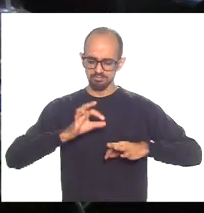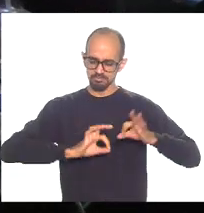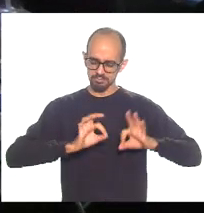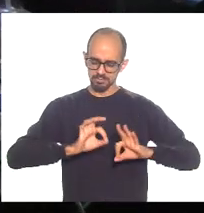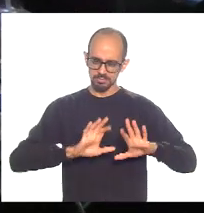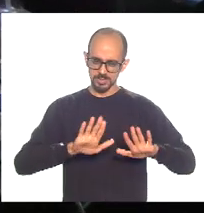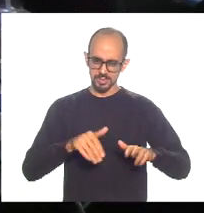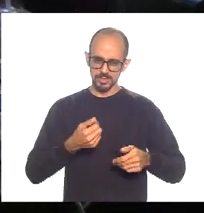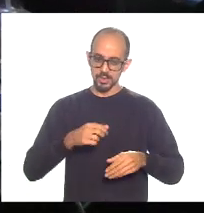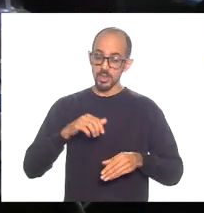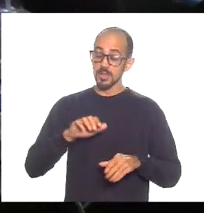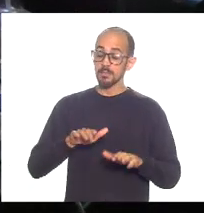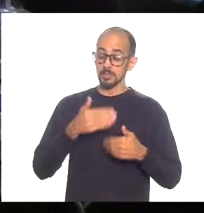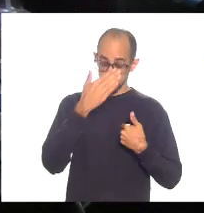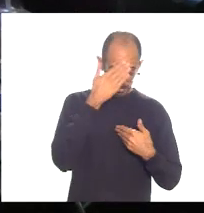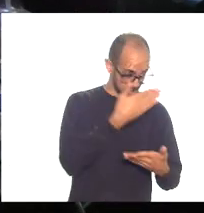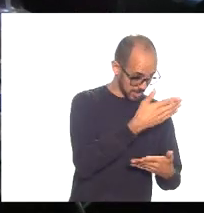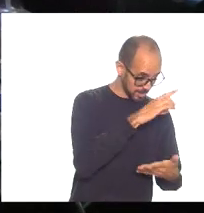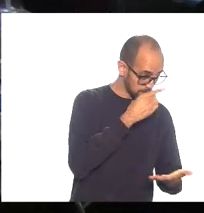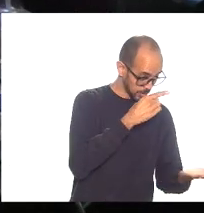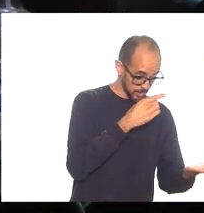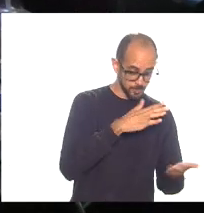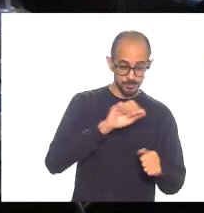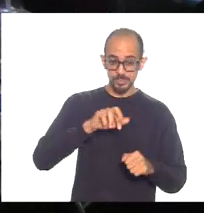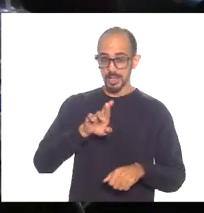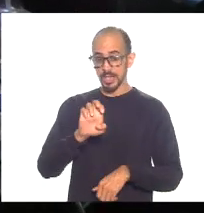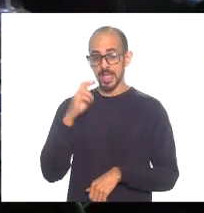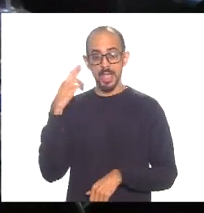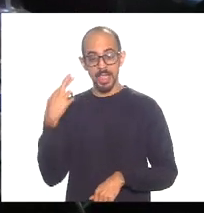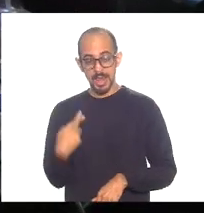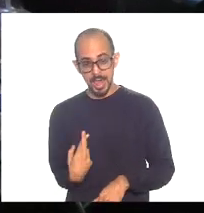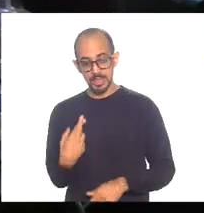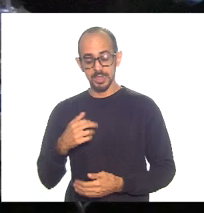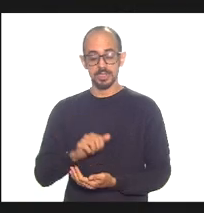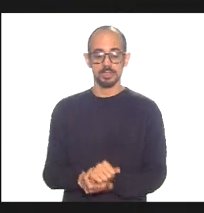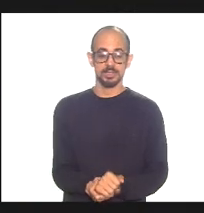votou sim no grupo. Deputada Renata Souza.